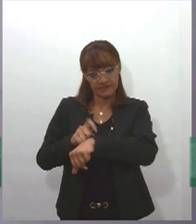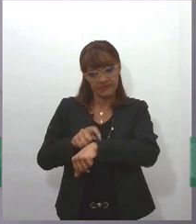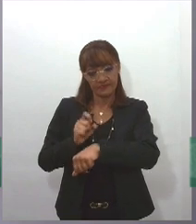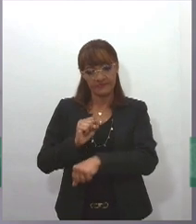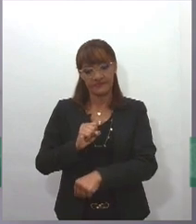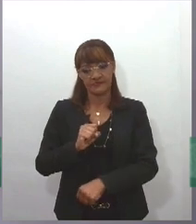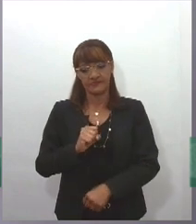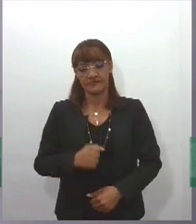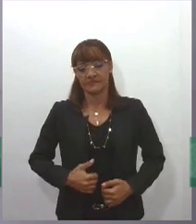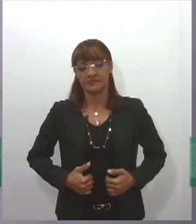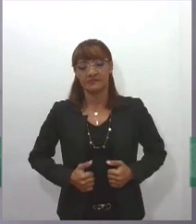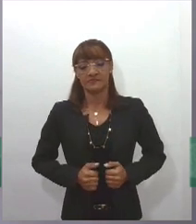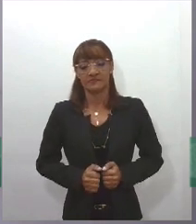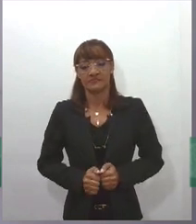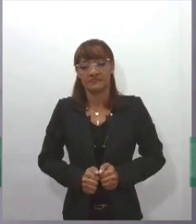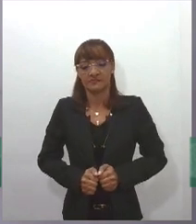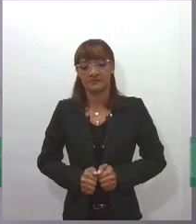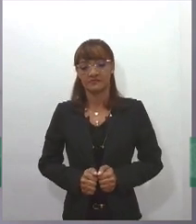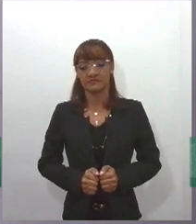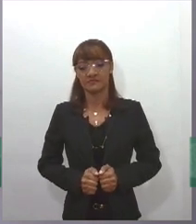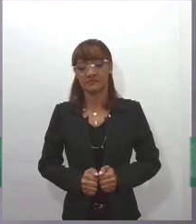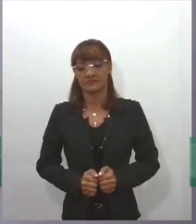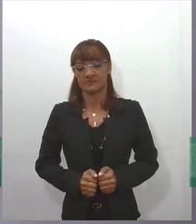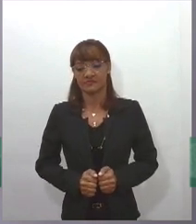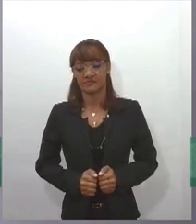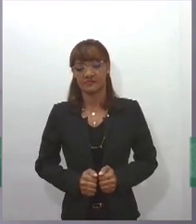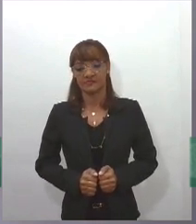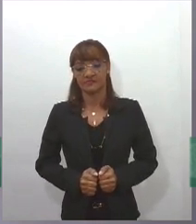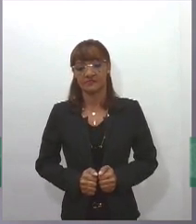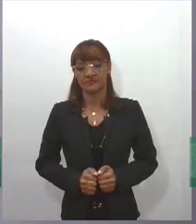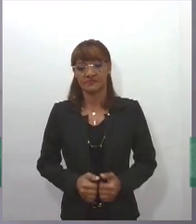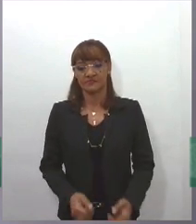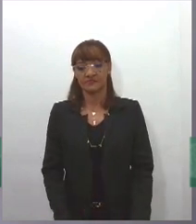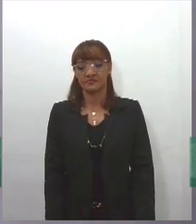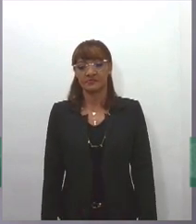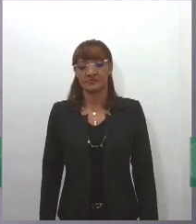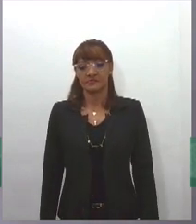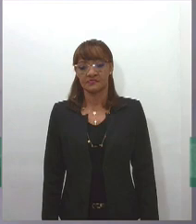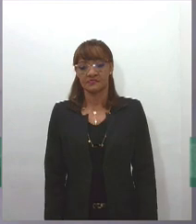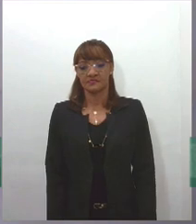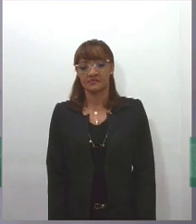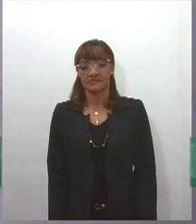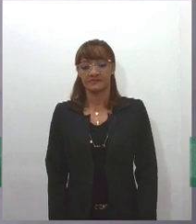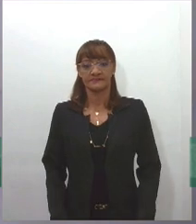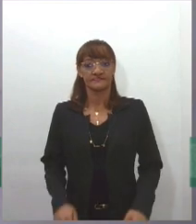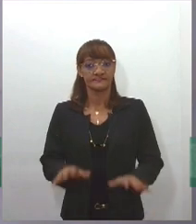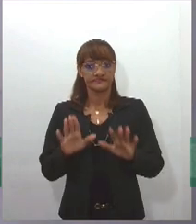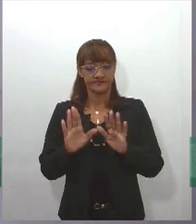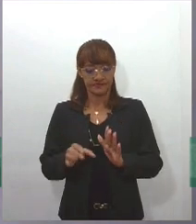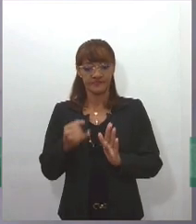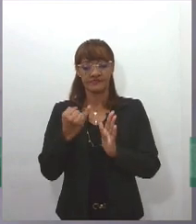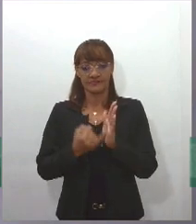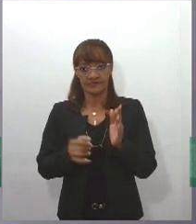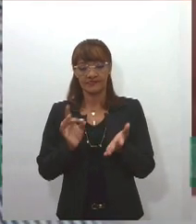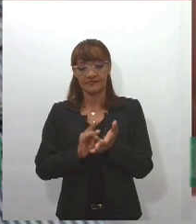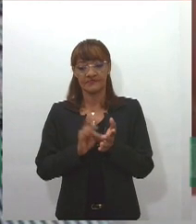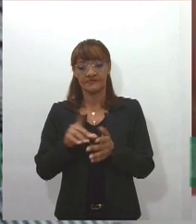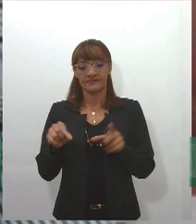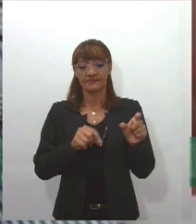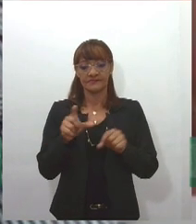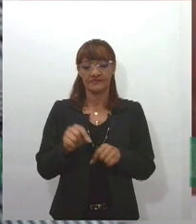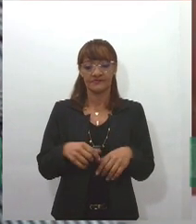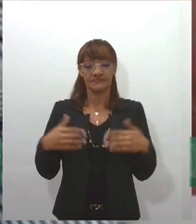aqui sim Aline o imposto eh seletivo ele é o imposto como você bem disse que vem aí para